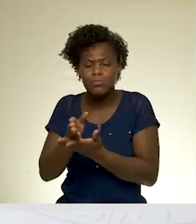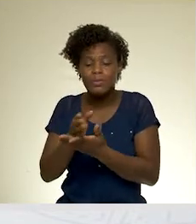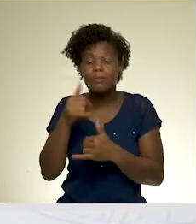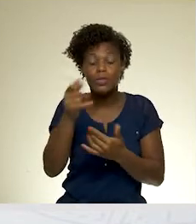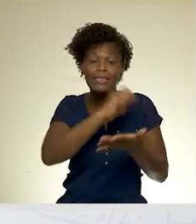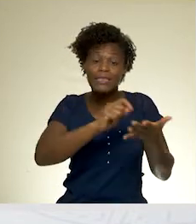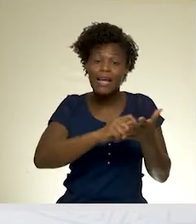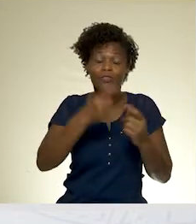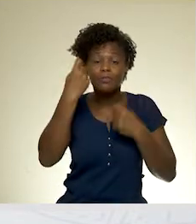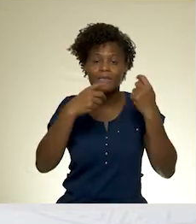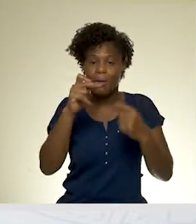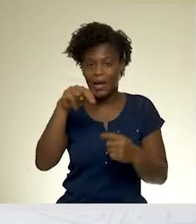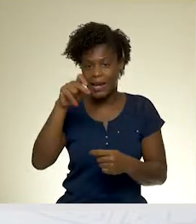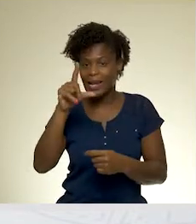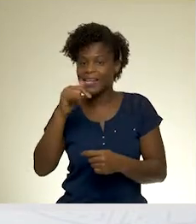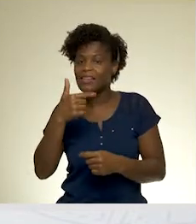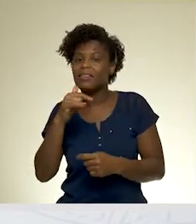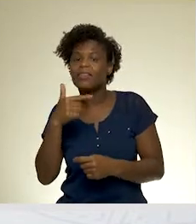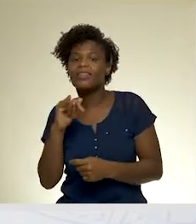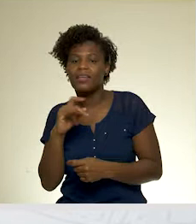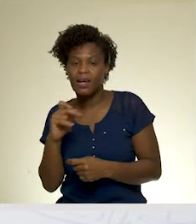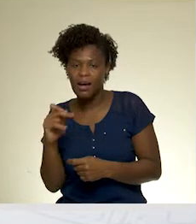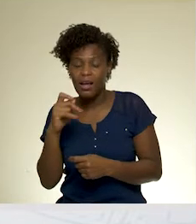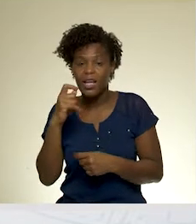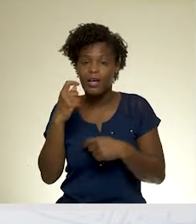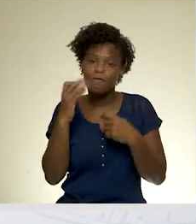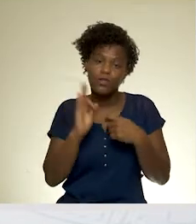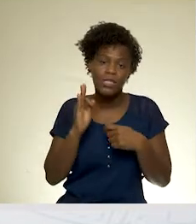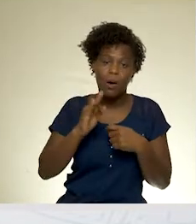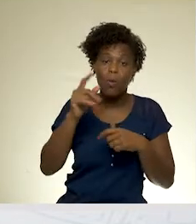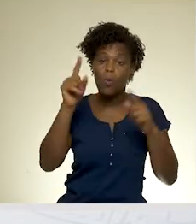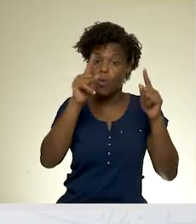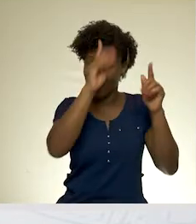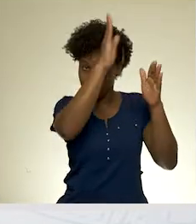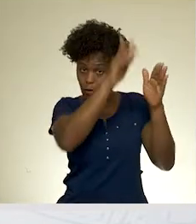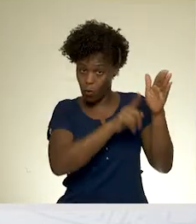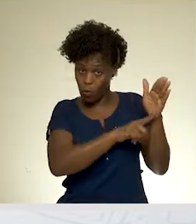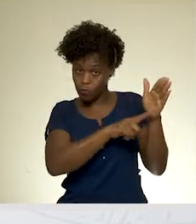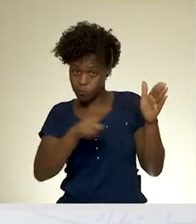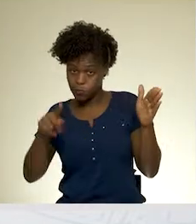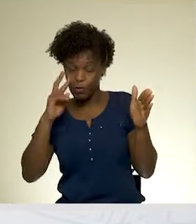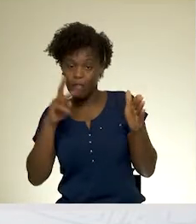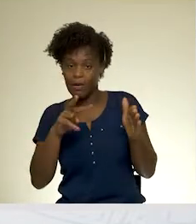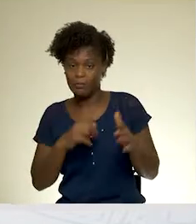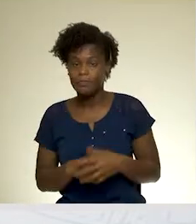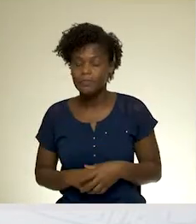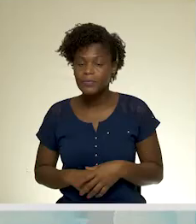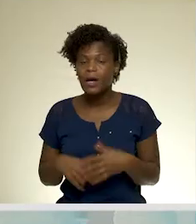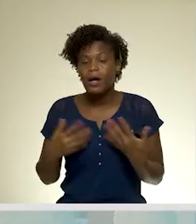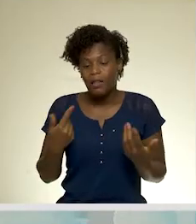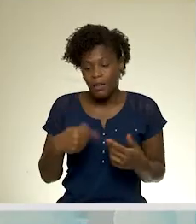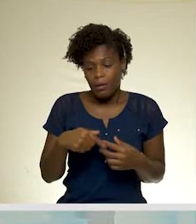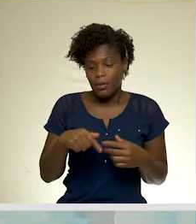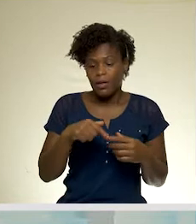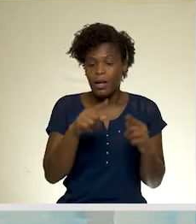analítica da função representada no gráfico. Ora, temos aqui